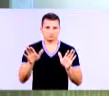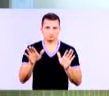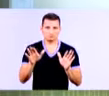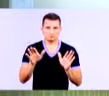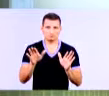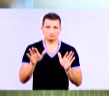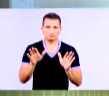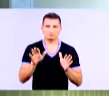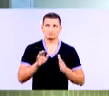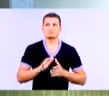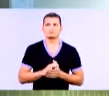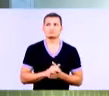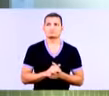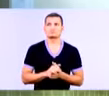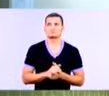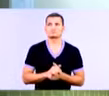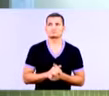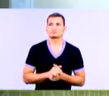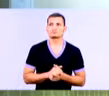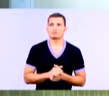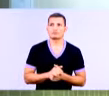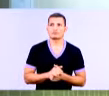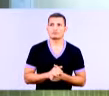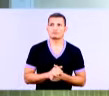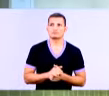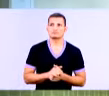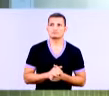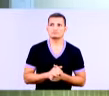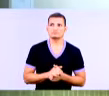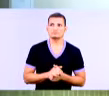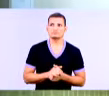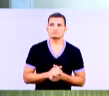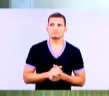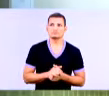qualificadores desnecessários, pelo menos para o Java, e para a